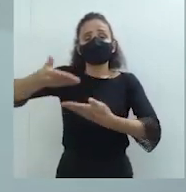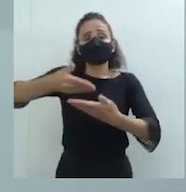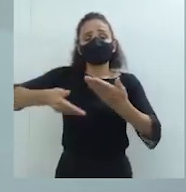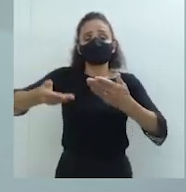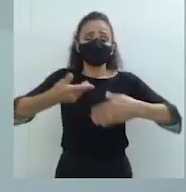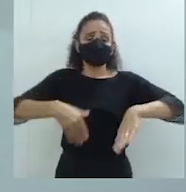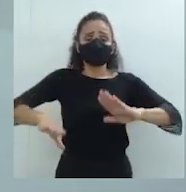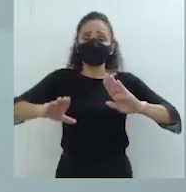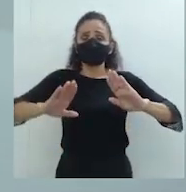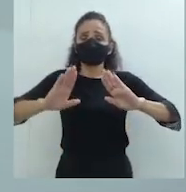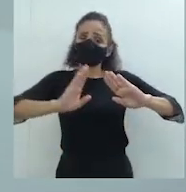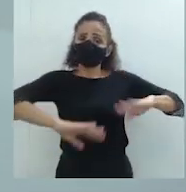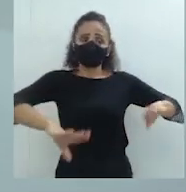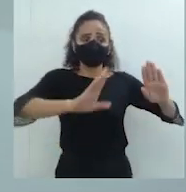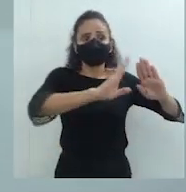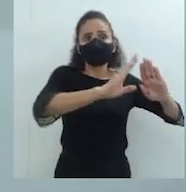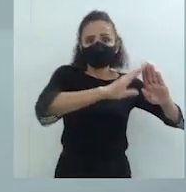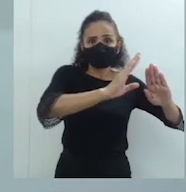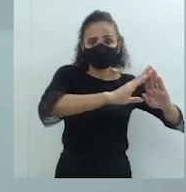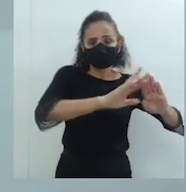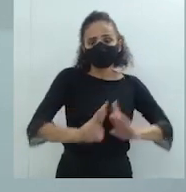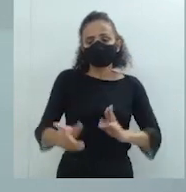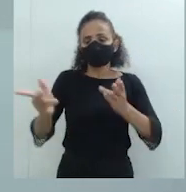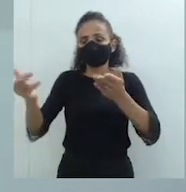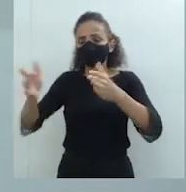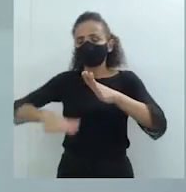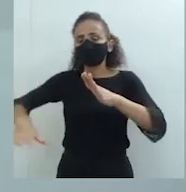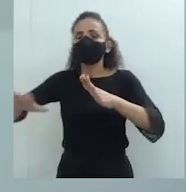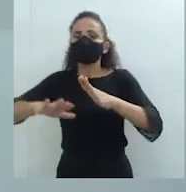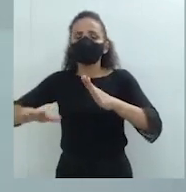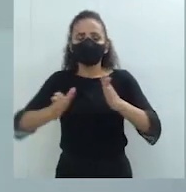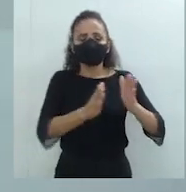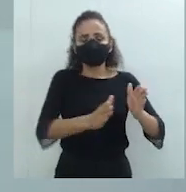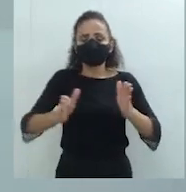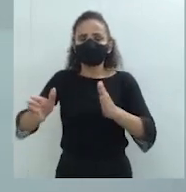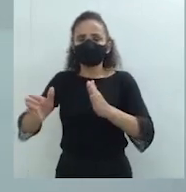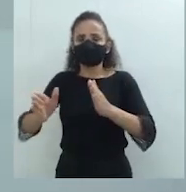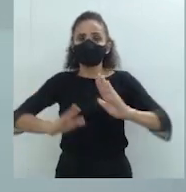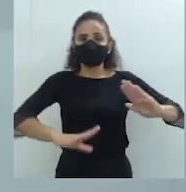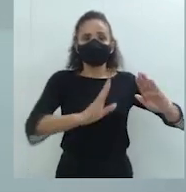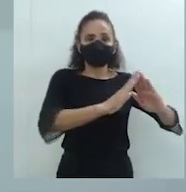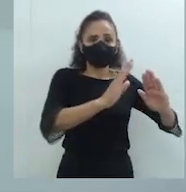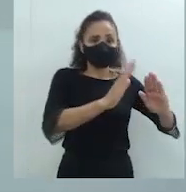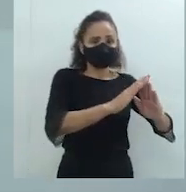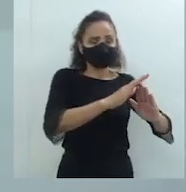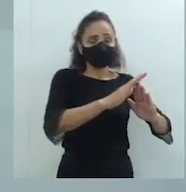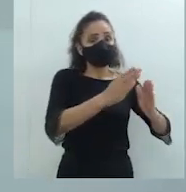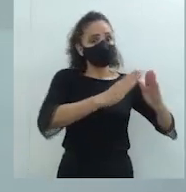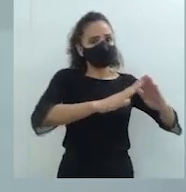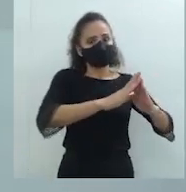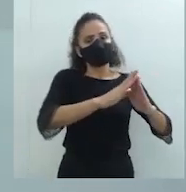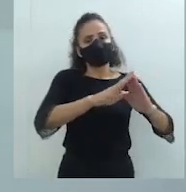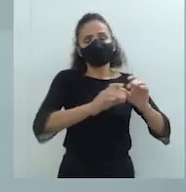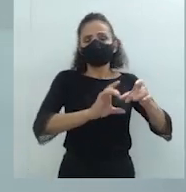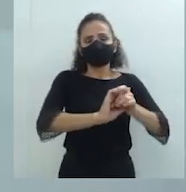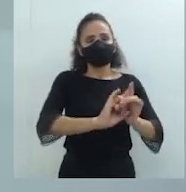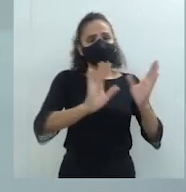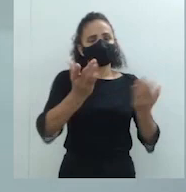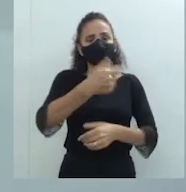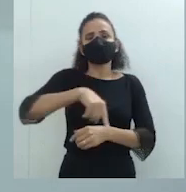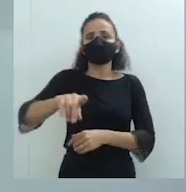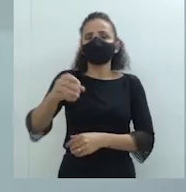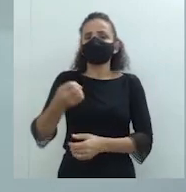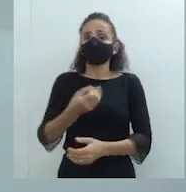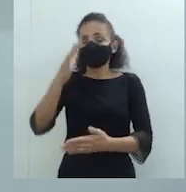uma residência numa casa, né? Ou seja, parte da mesma corrente elétrica, mas não depende uma da outra. Bom,